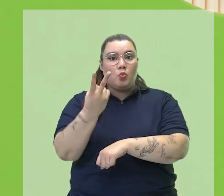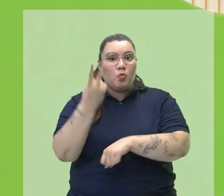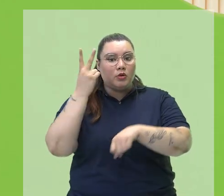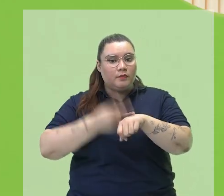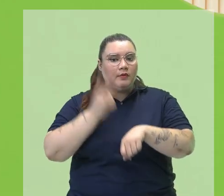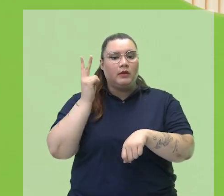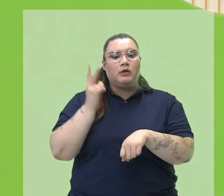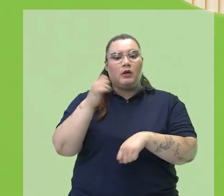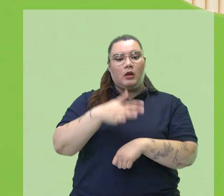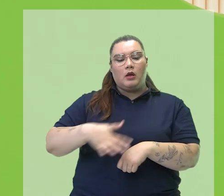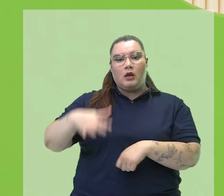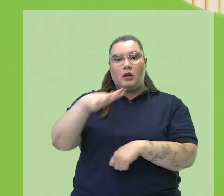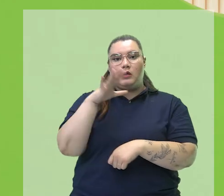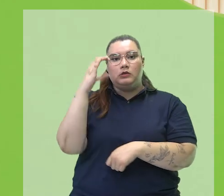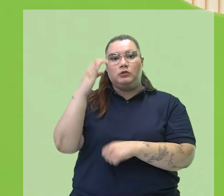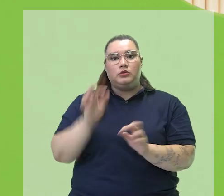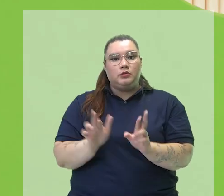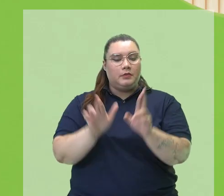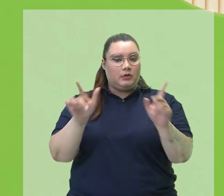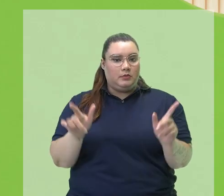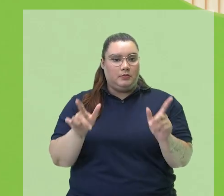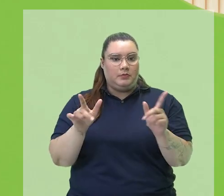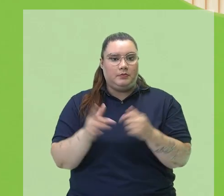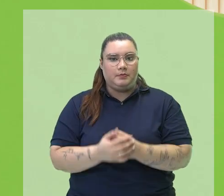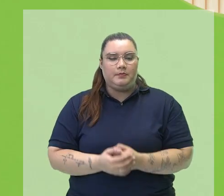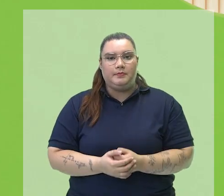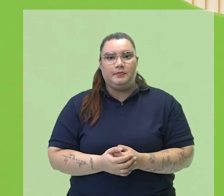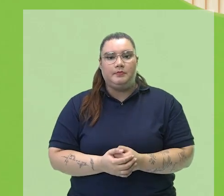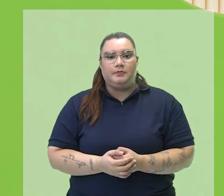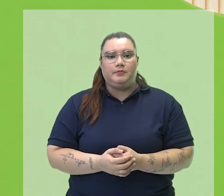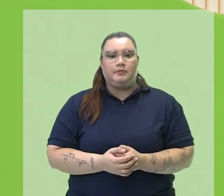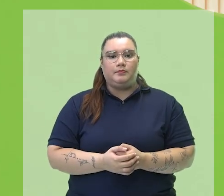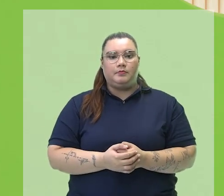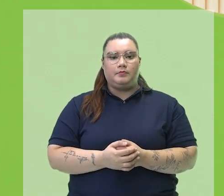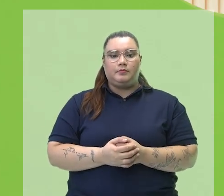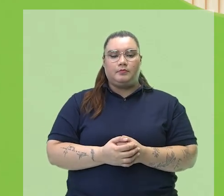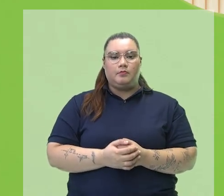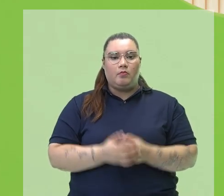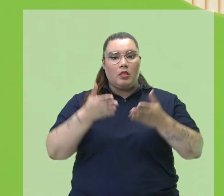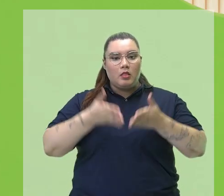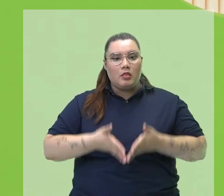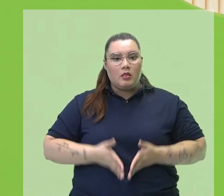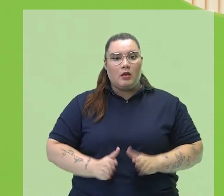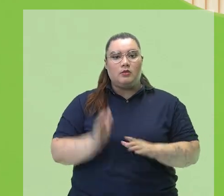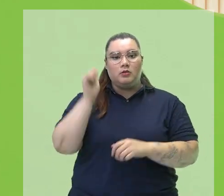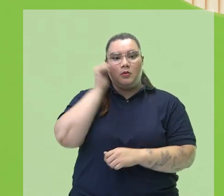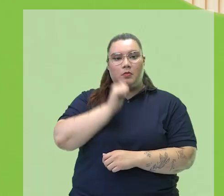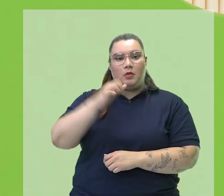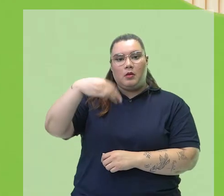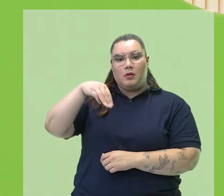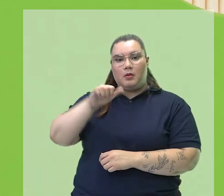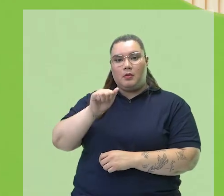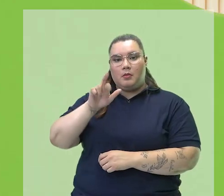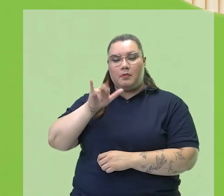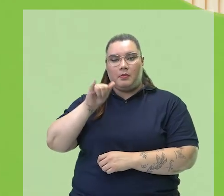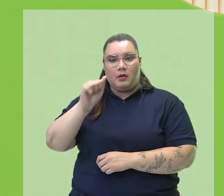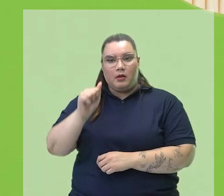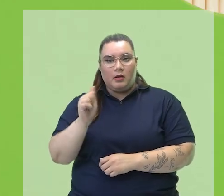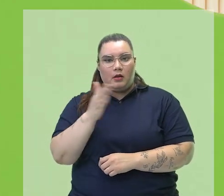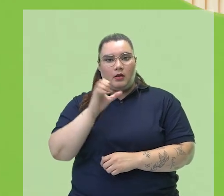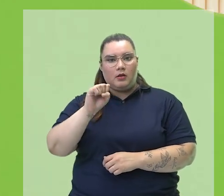premiada 2 vezes em áreas científicas distintas. Nascida Maria